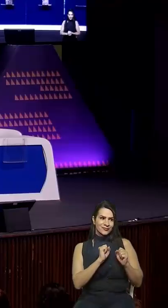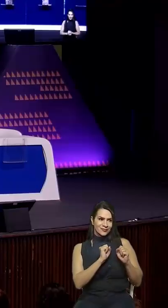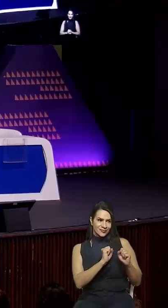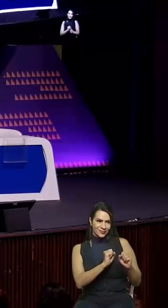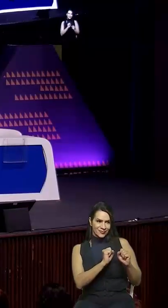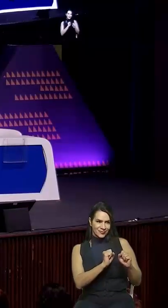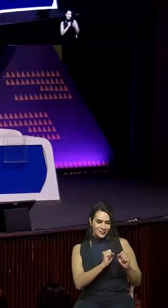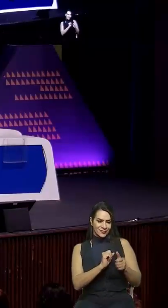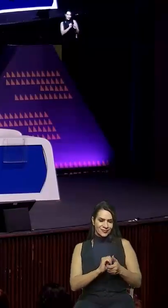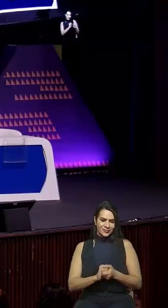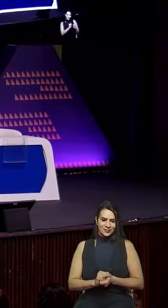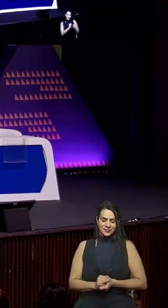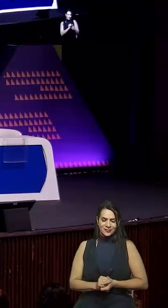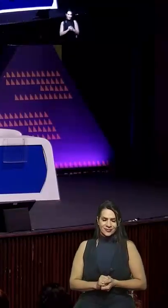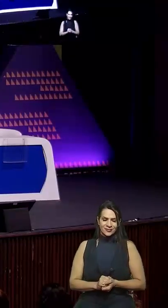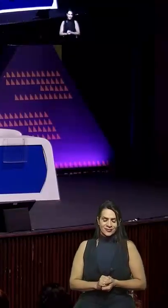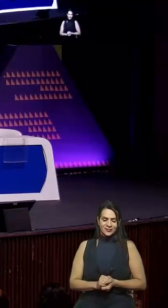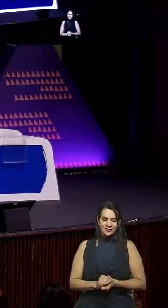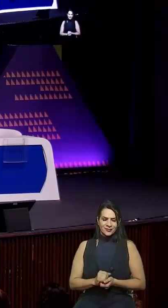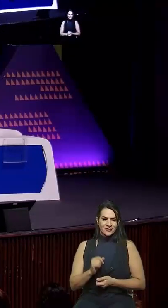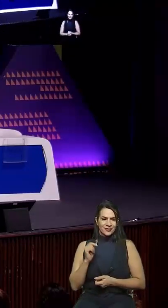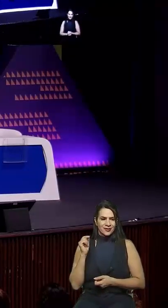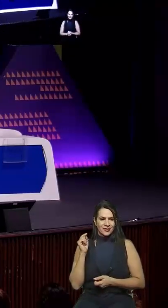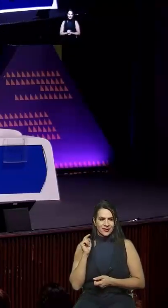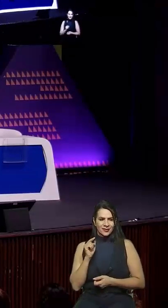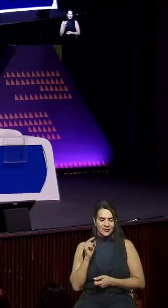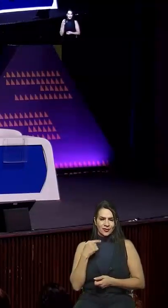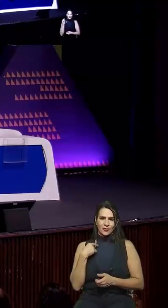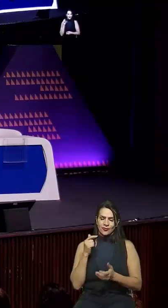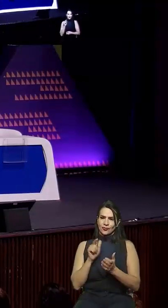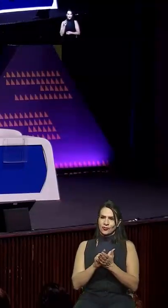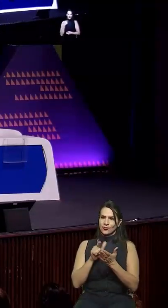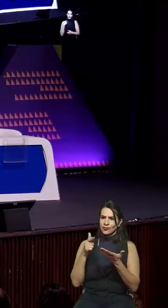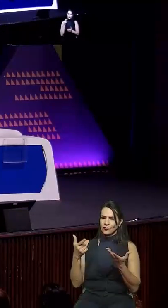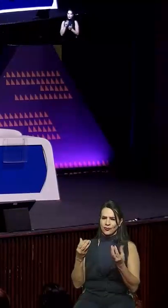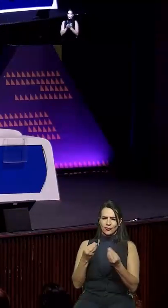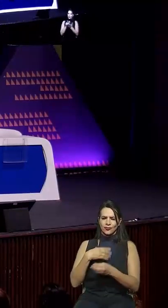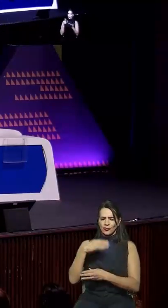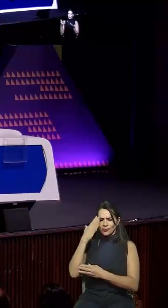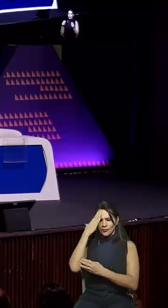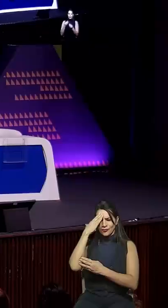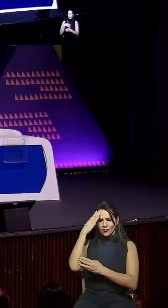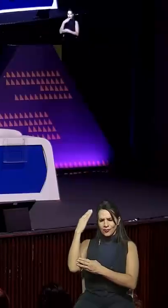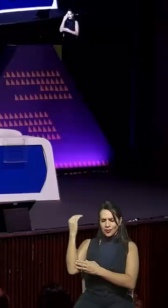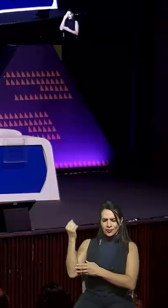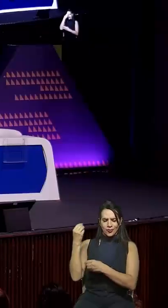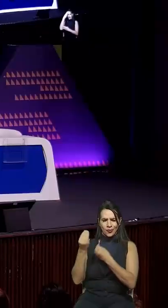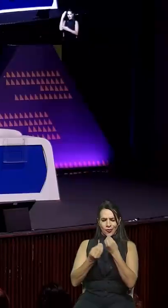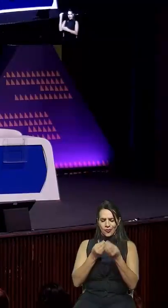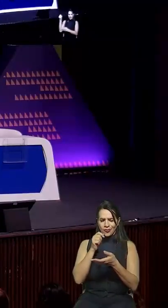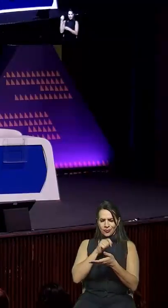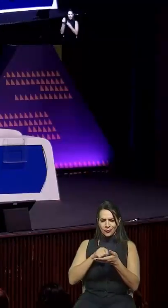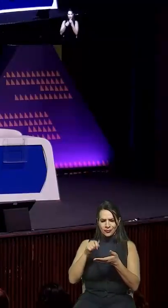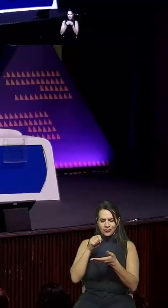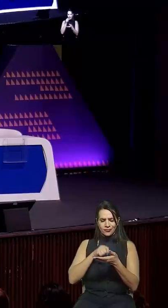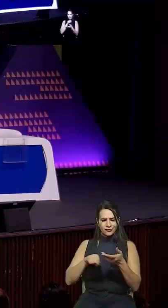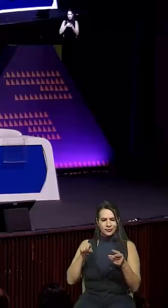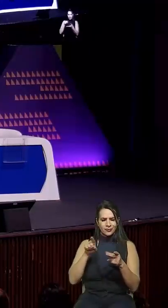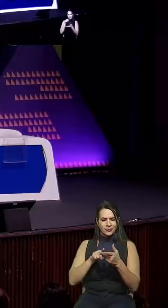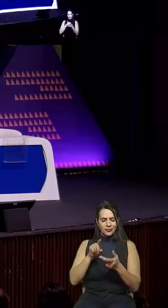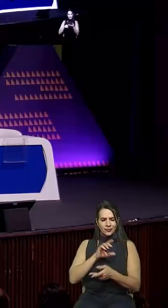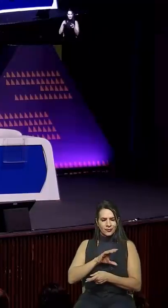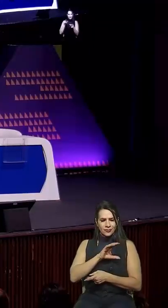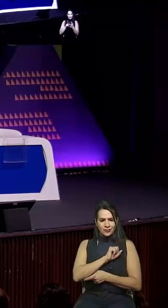questão, lê-se Quinto Fli Itabira. Famoso como jornalista e muito famoso como romancista, que ganhou inclusive o prêmio Nobel, que era